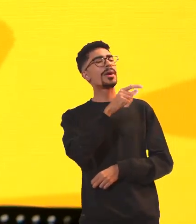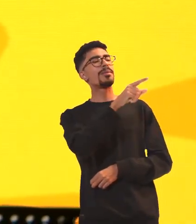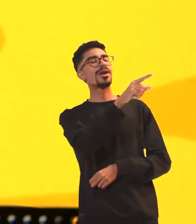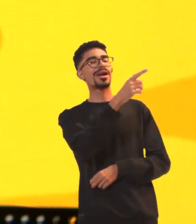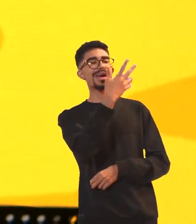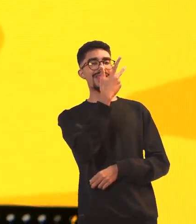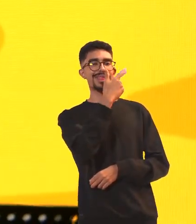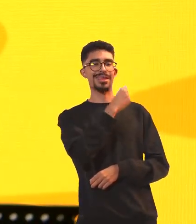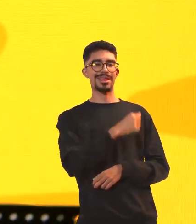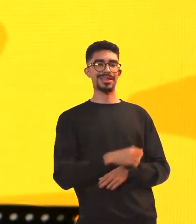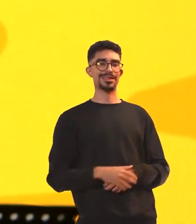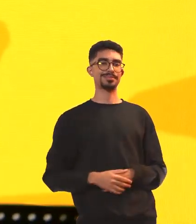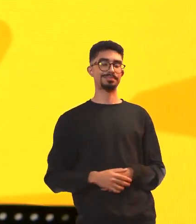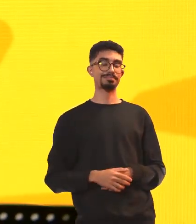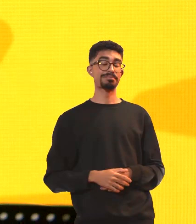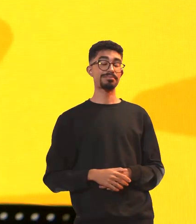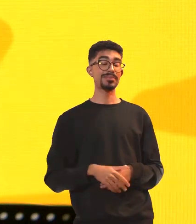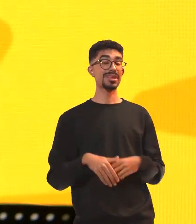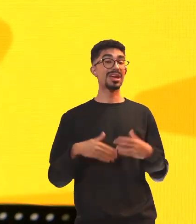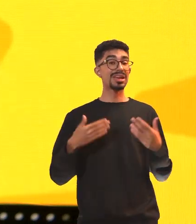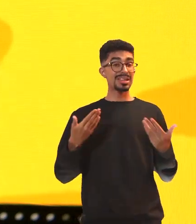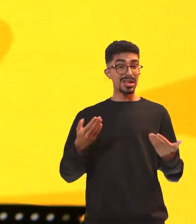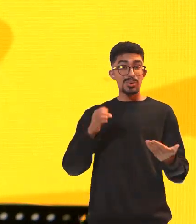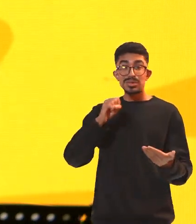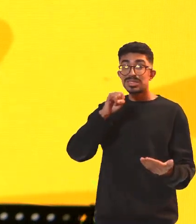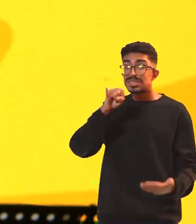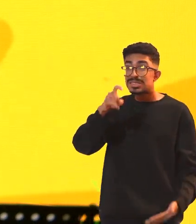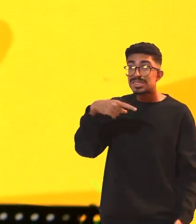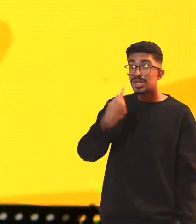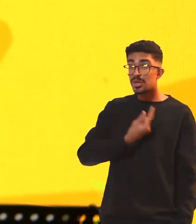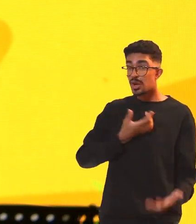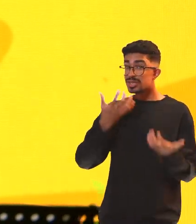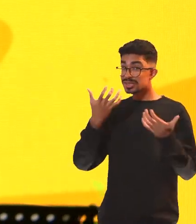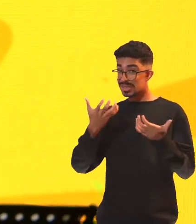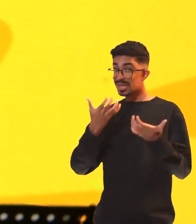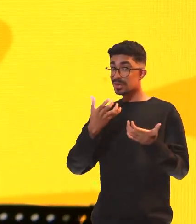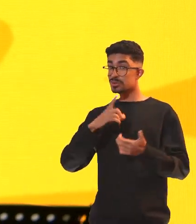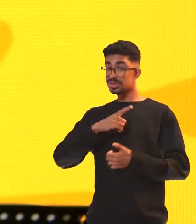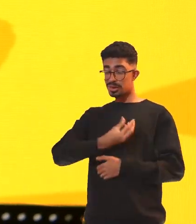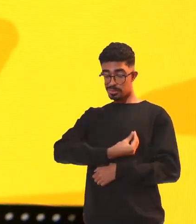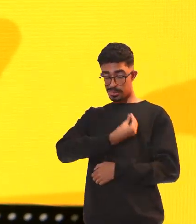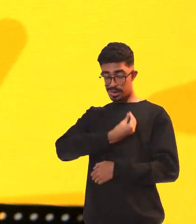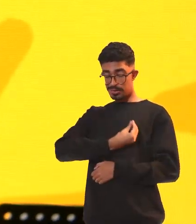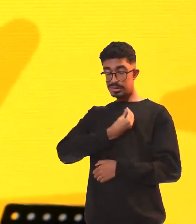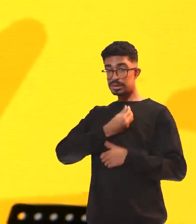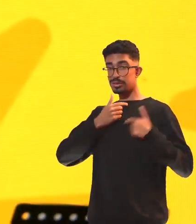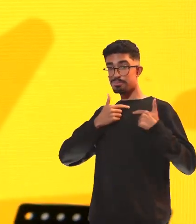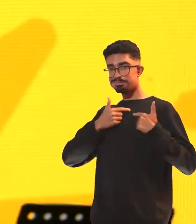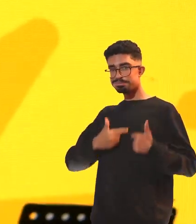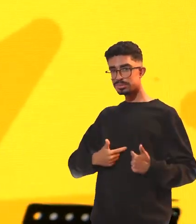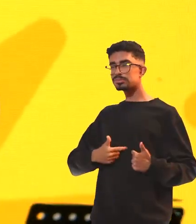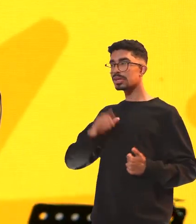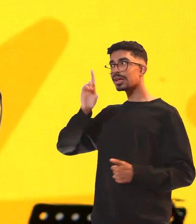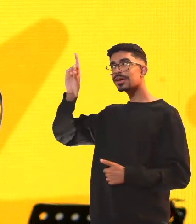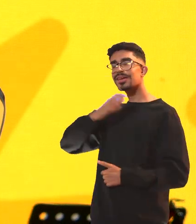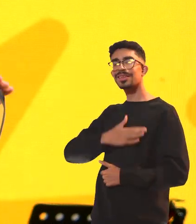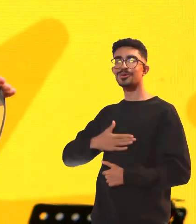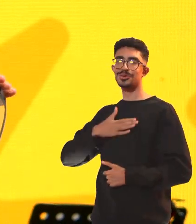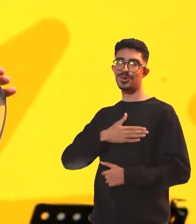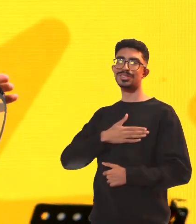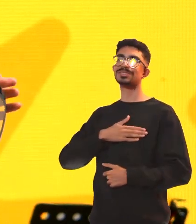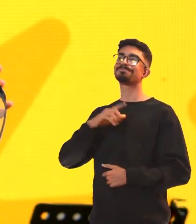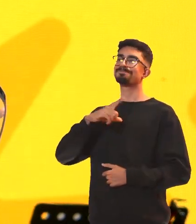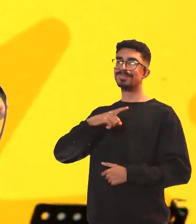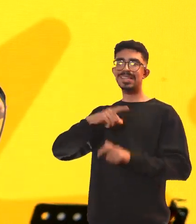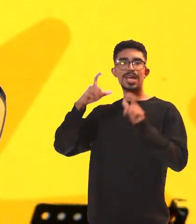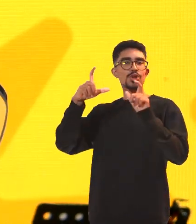meus irmãos, essa é uma lição para as nossas vidas. Se a gente quer de fato viver uma vida que agrada o Senhor, uma vida santa, pura, existem lugares que a gente não